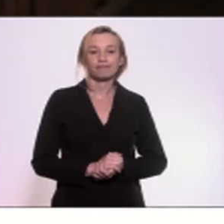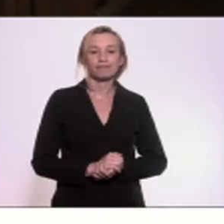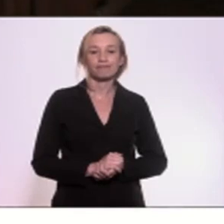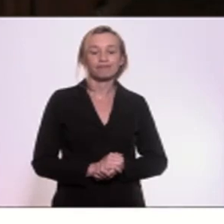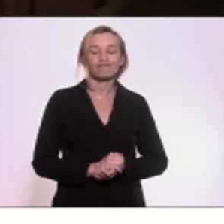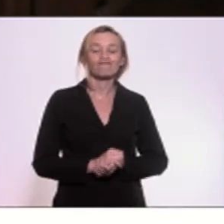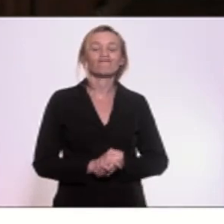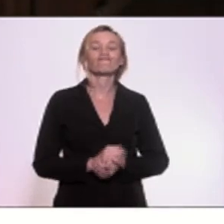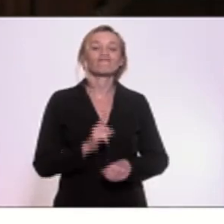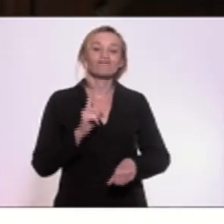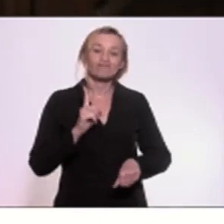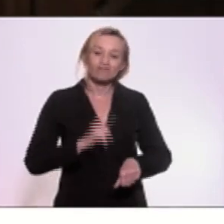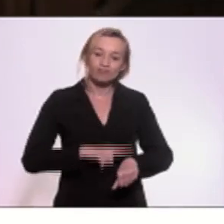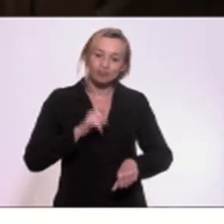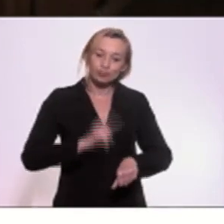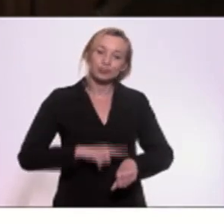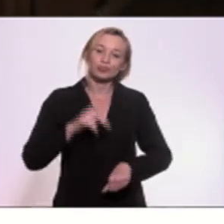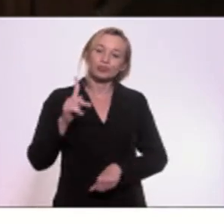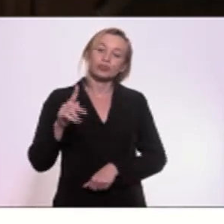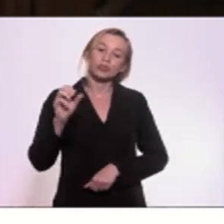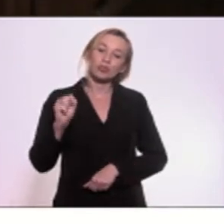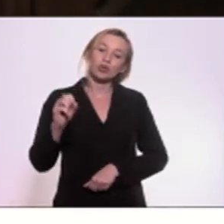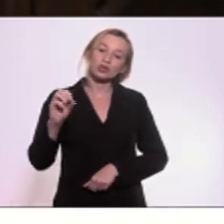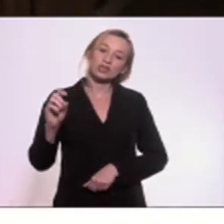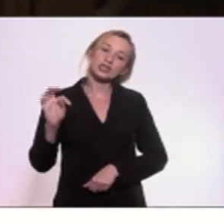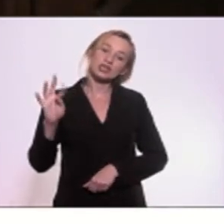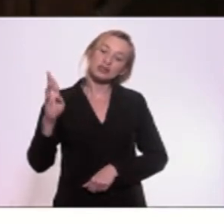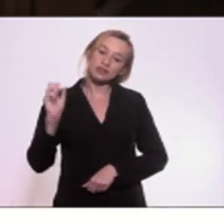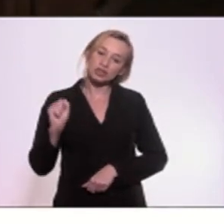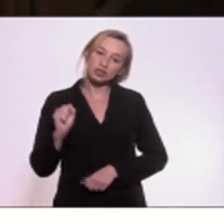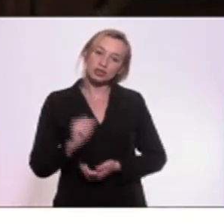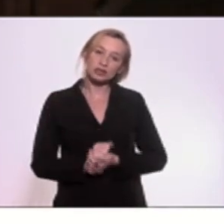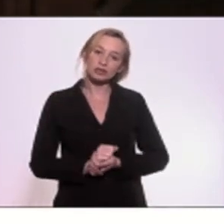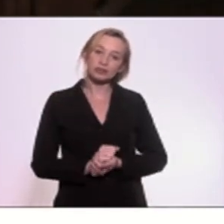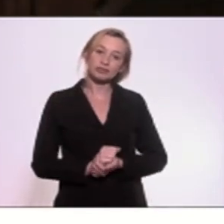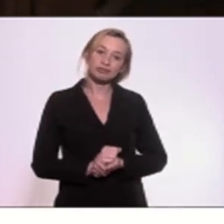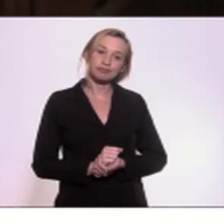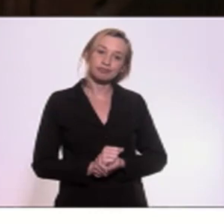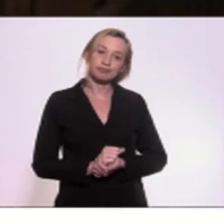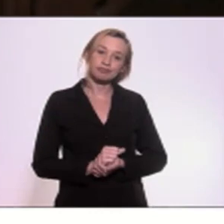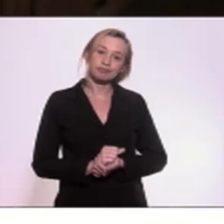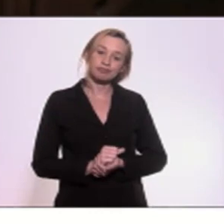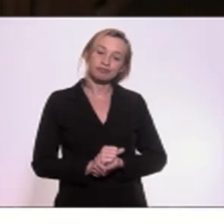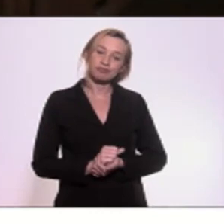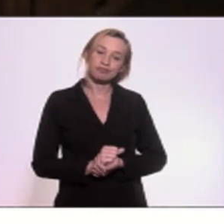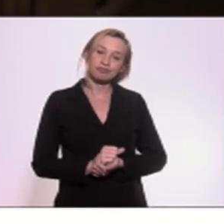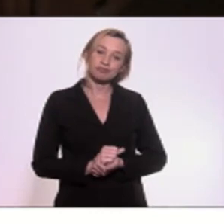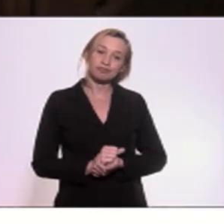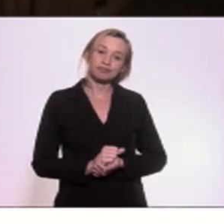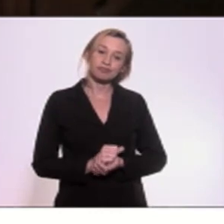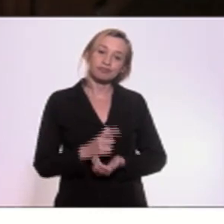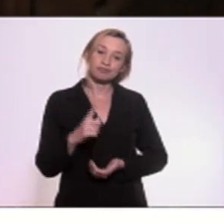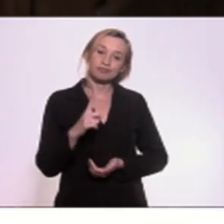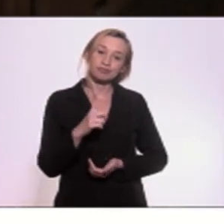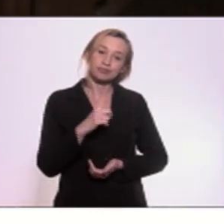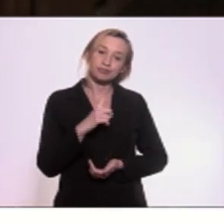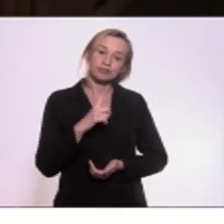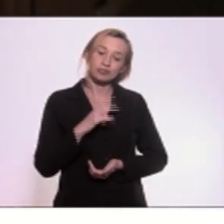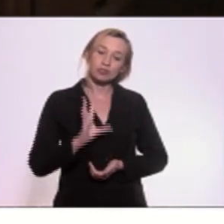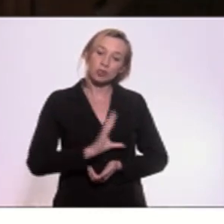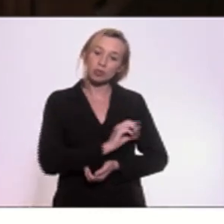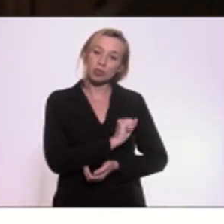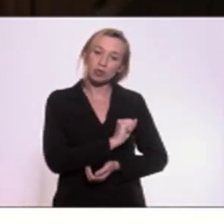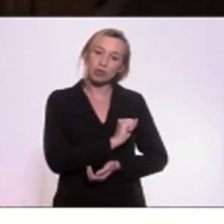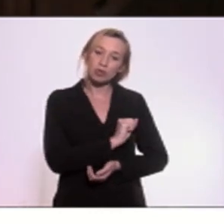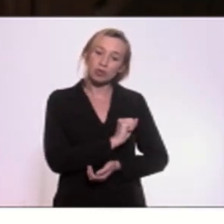o templo positivista tem como sua deusa a humanidade. E é